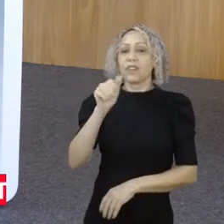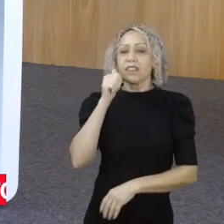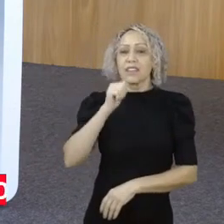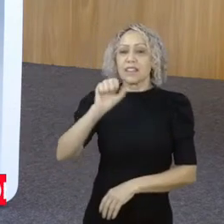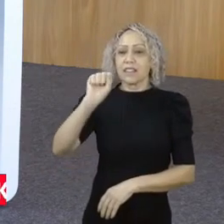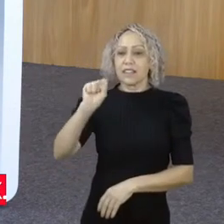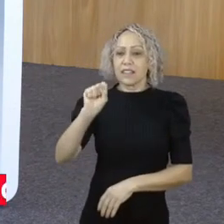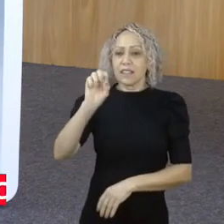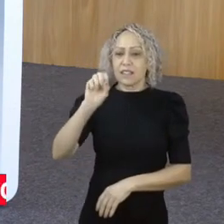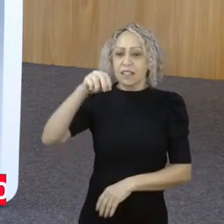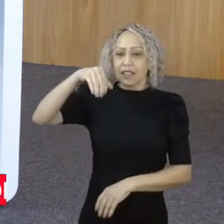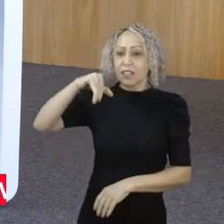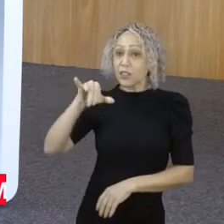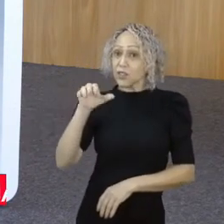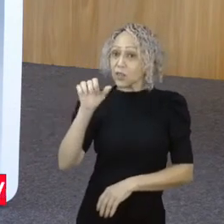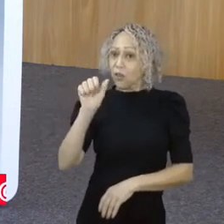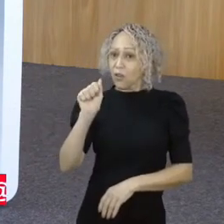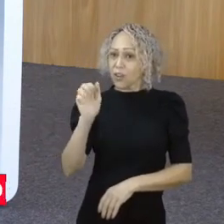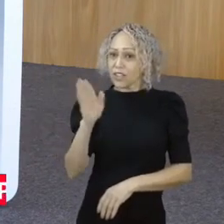vez.